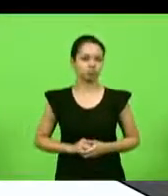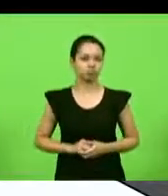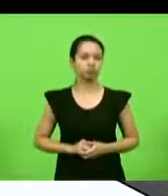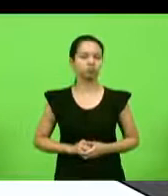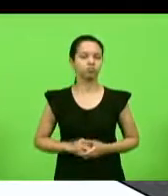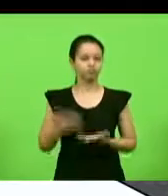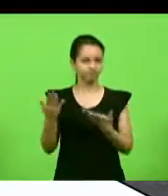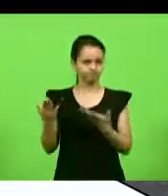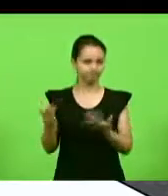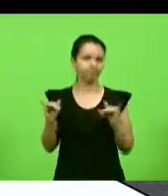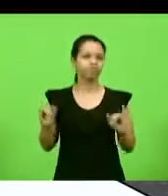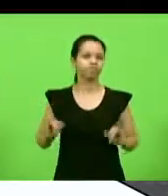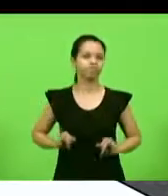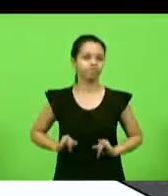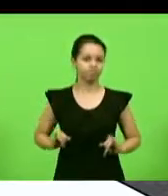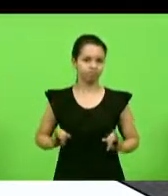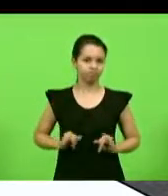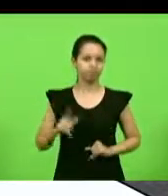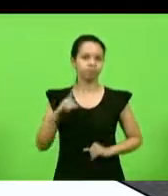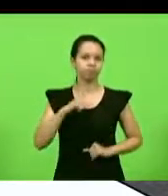agoniza.